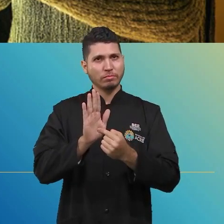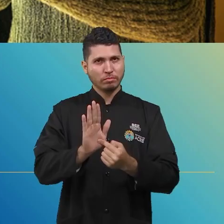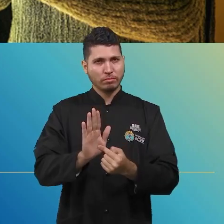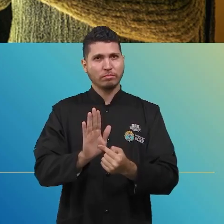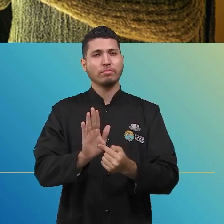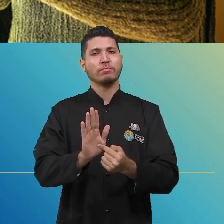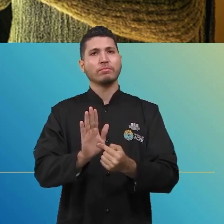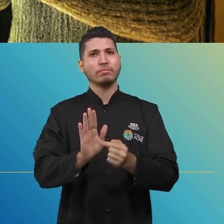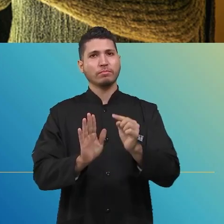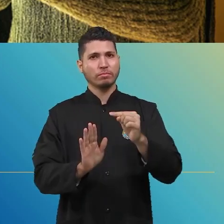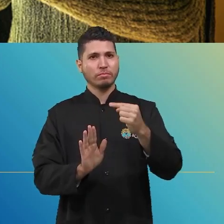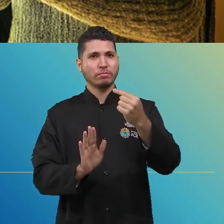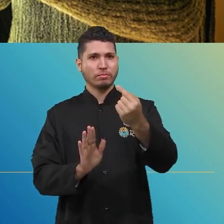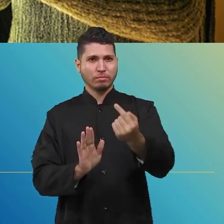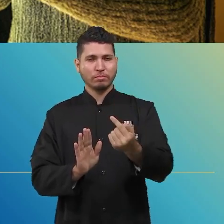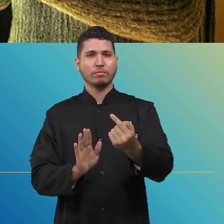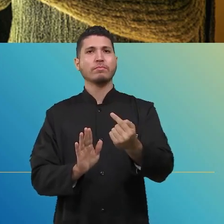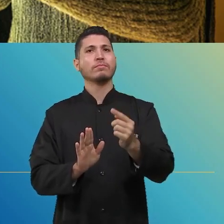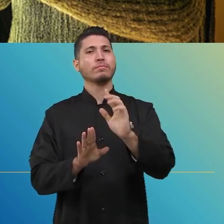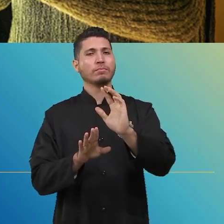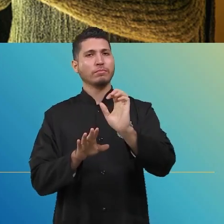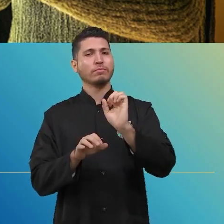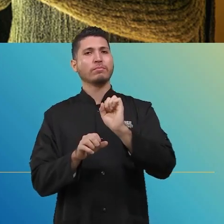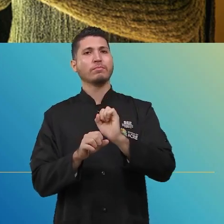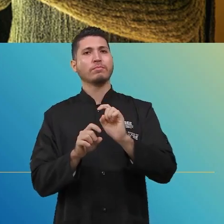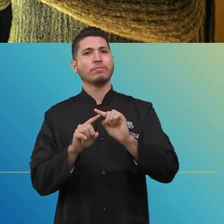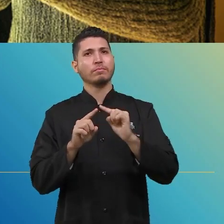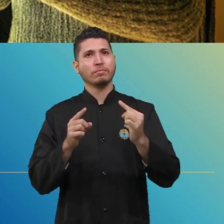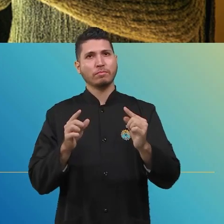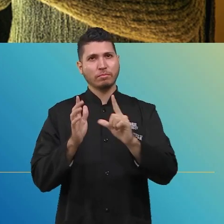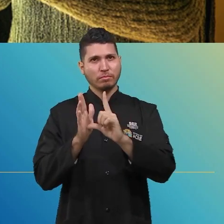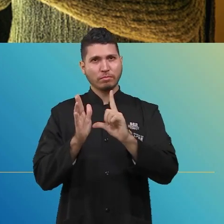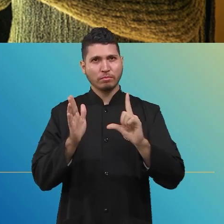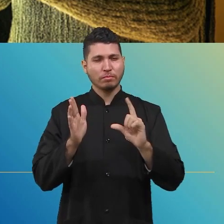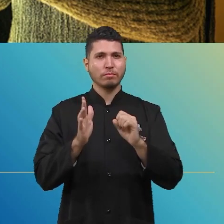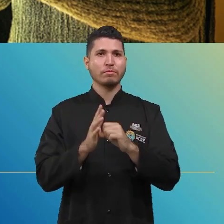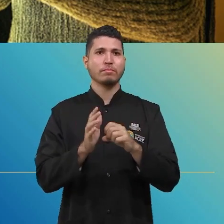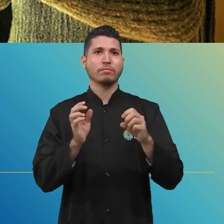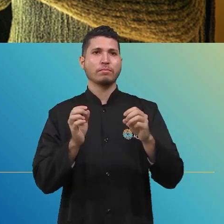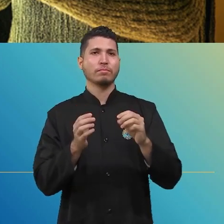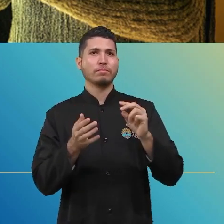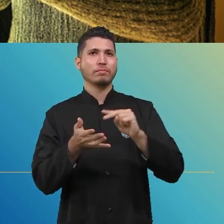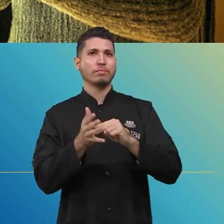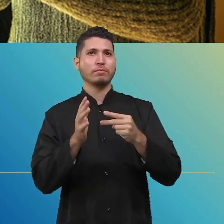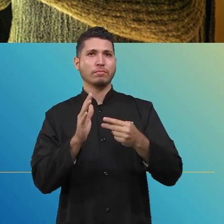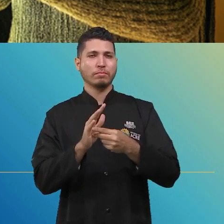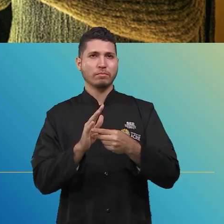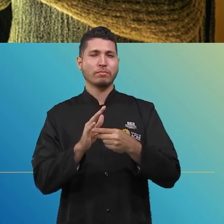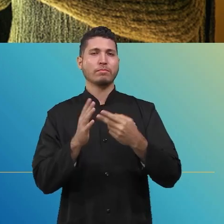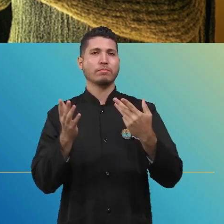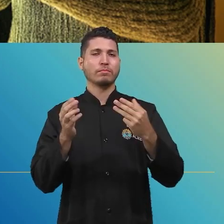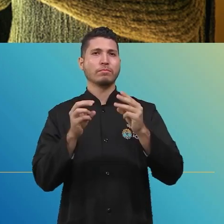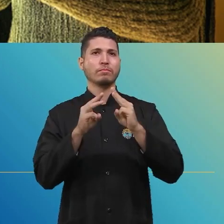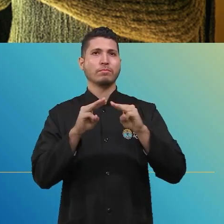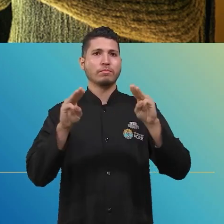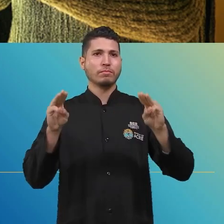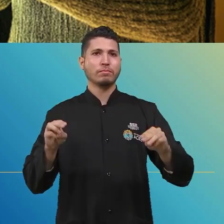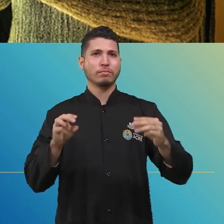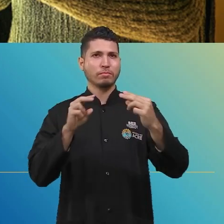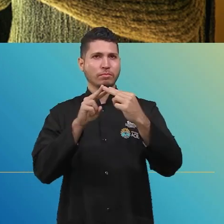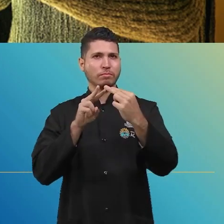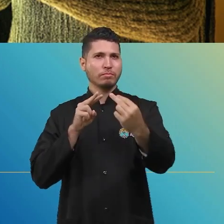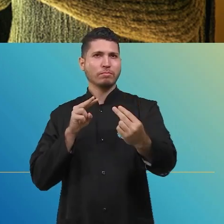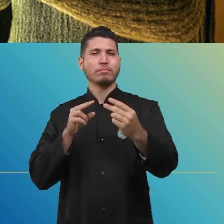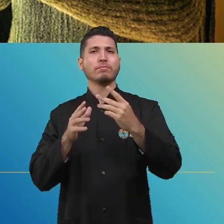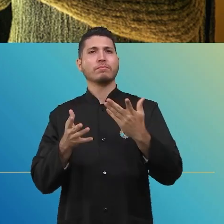Mas vamos saber agora sobre a definição de museu virtual, que é essa extensão digital de